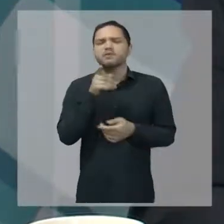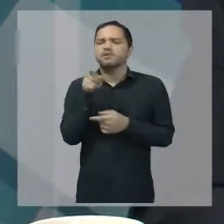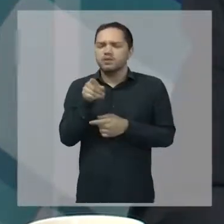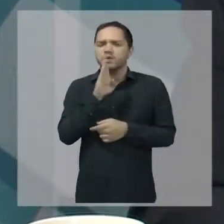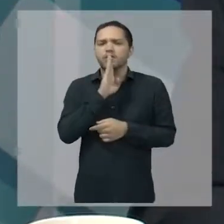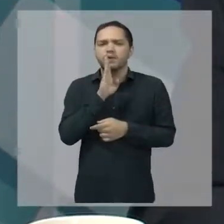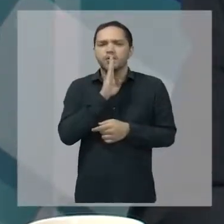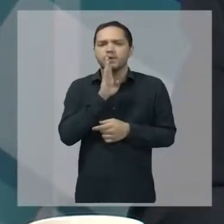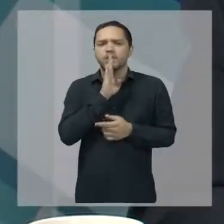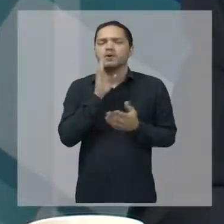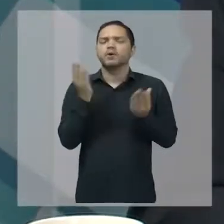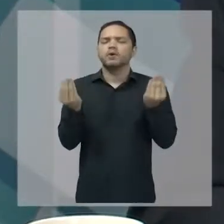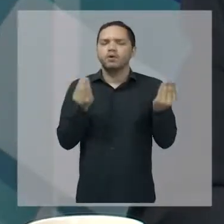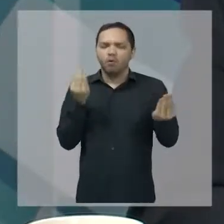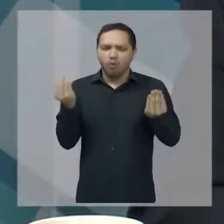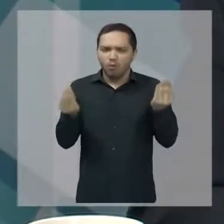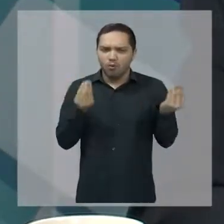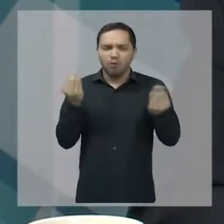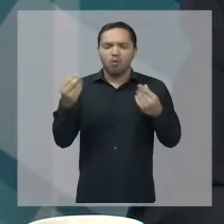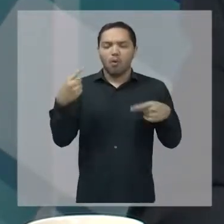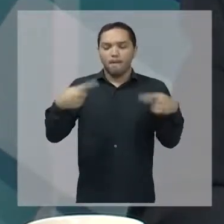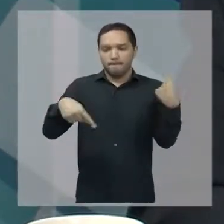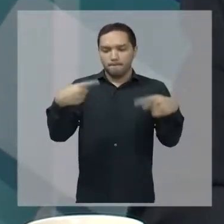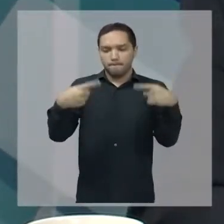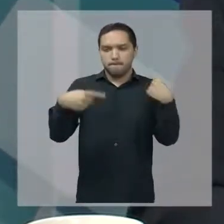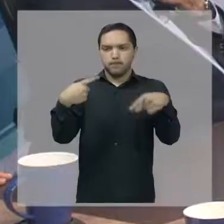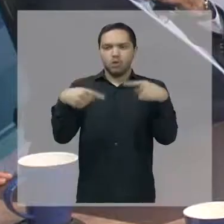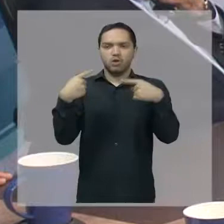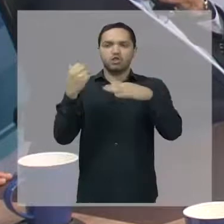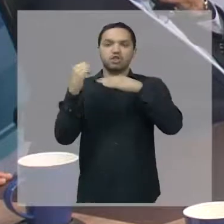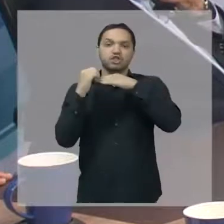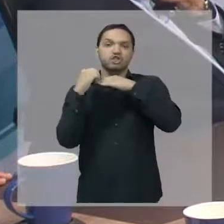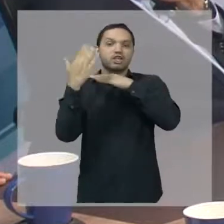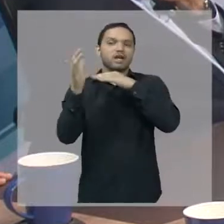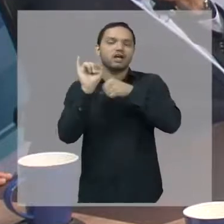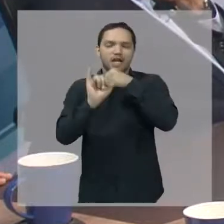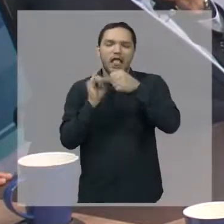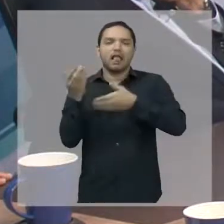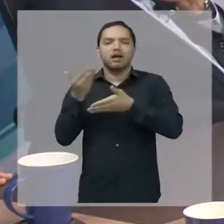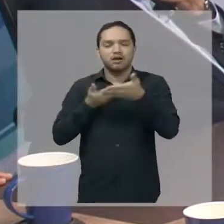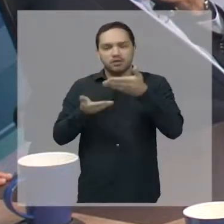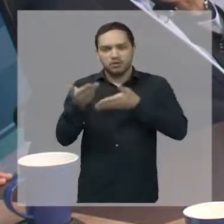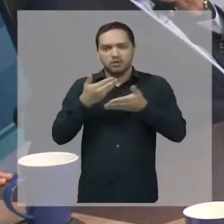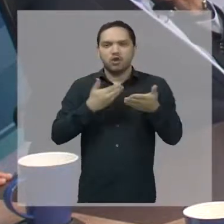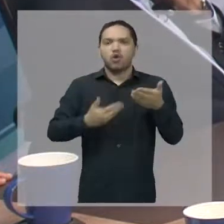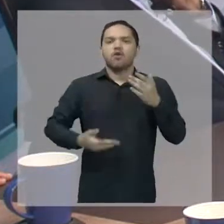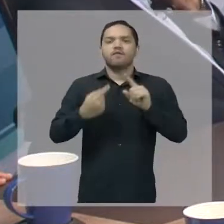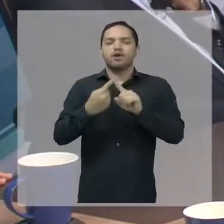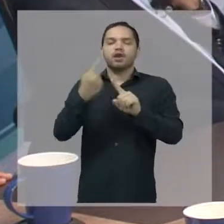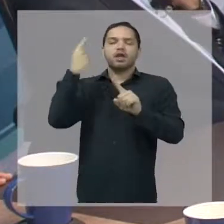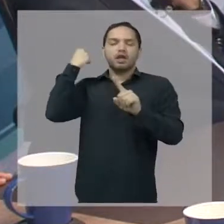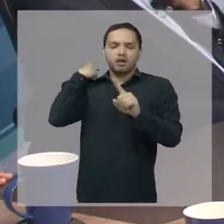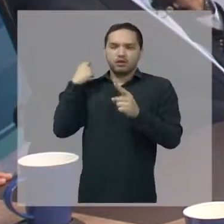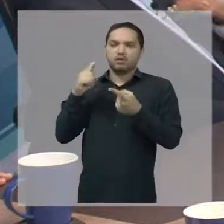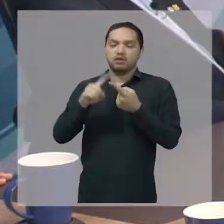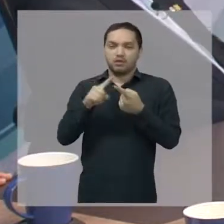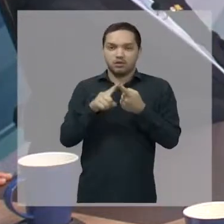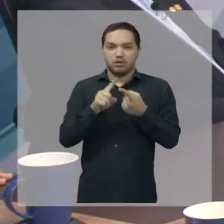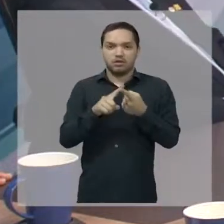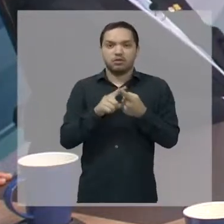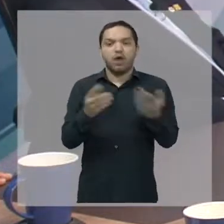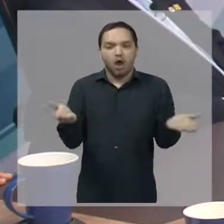conhece bem os fundamentos da política externa brasileira, tanto as dos governos